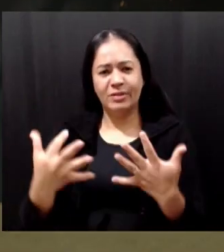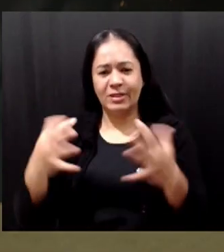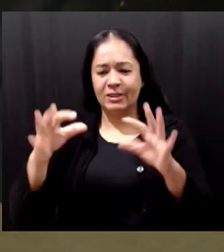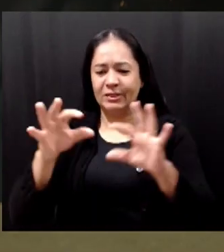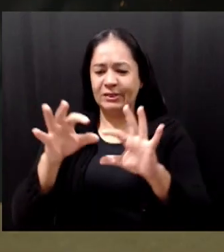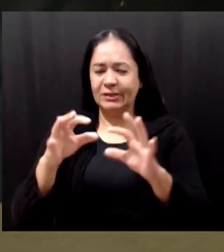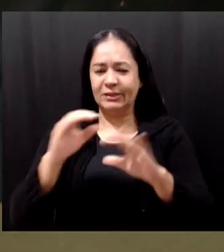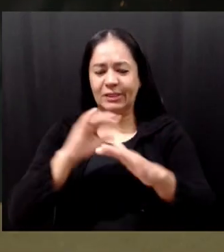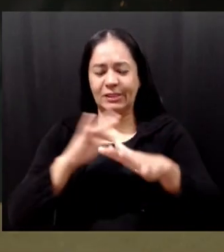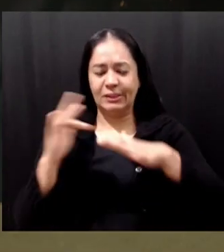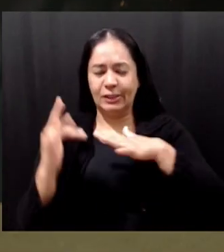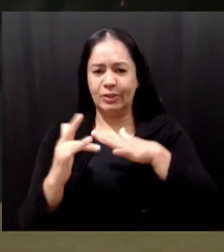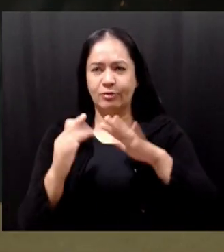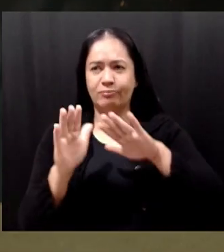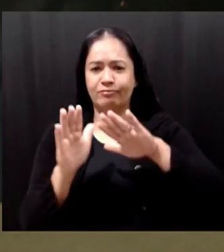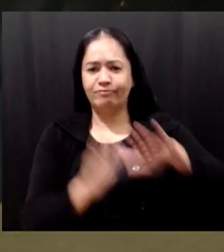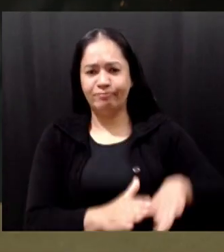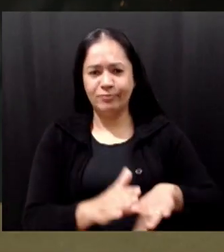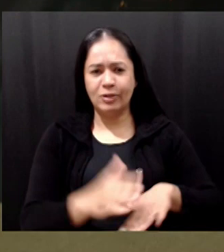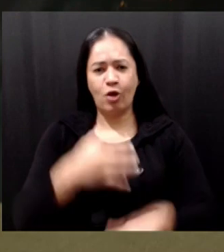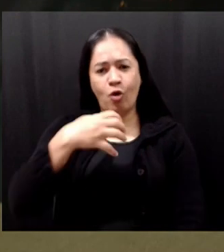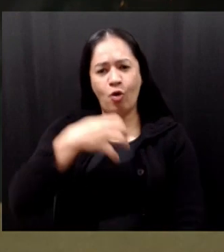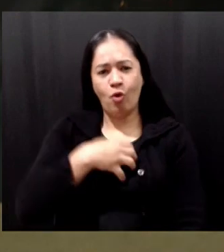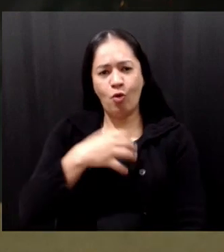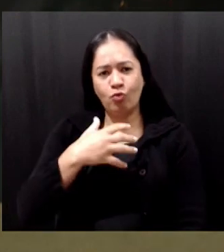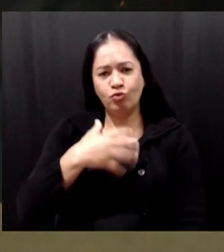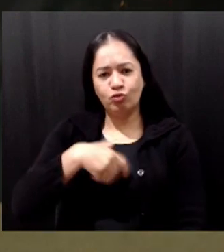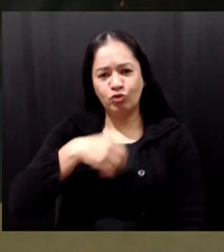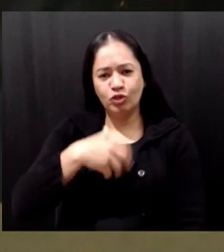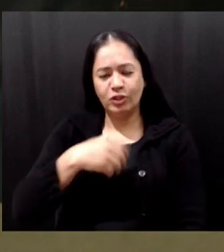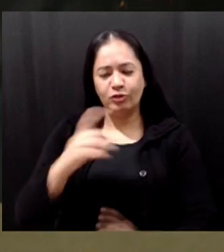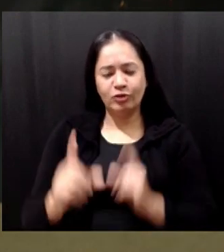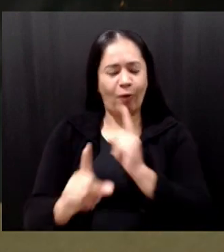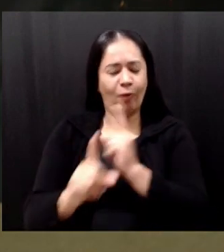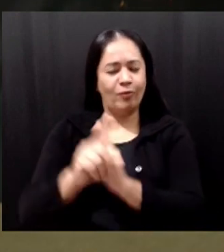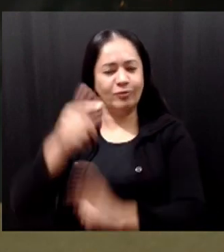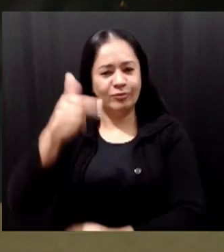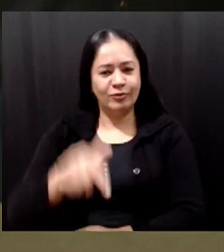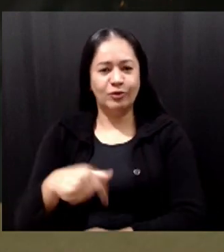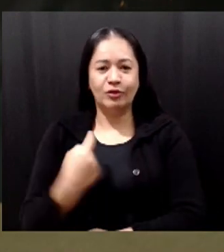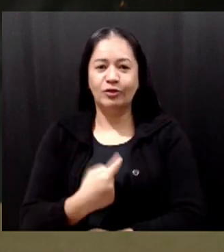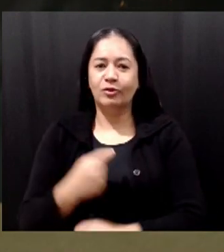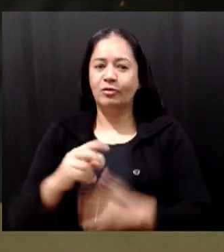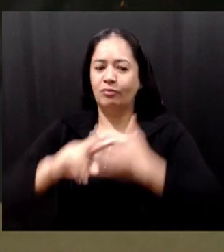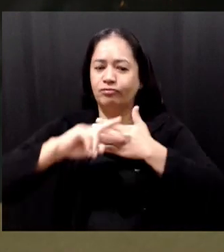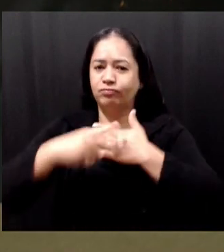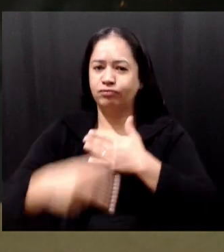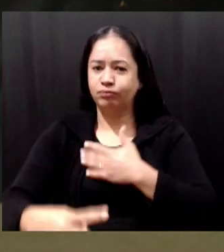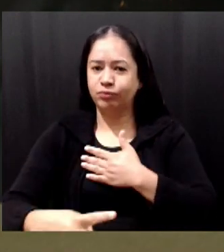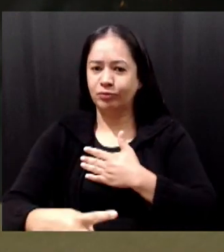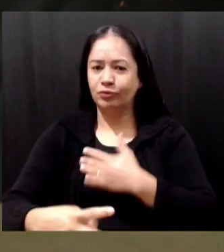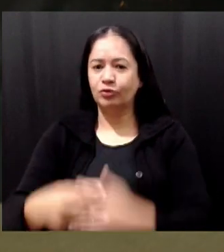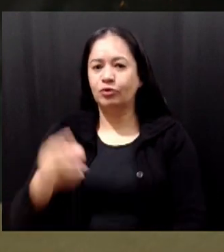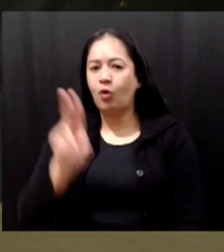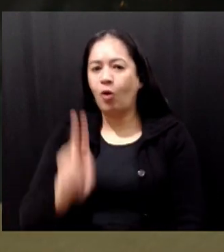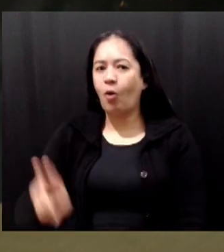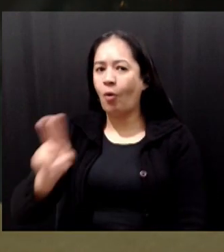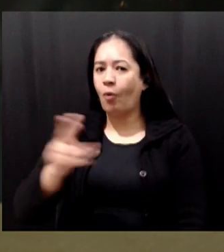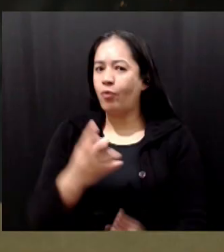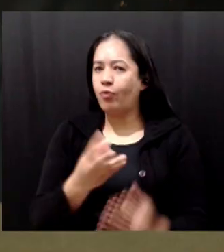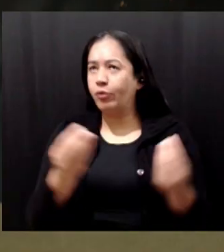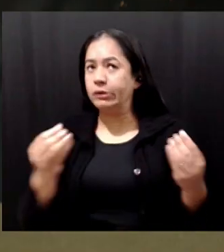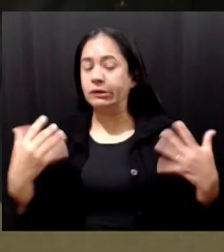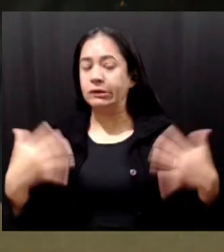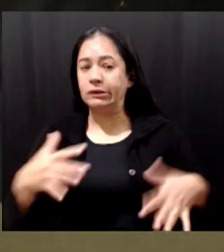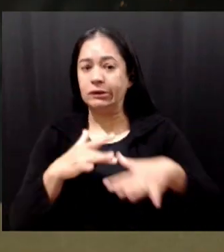sociais pode ser uma forma de se reencontrar? Vamos debater o impacto do uso excessivo das redes sociais,